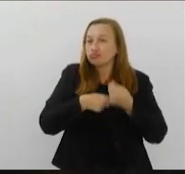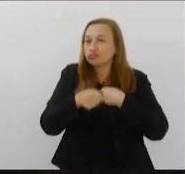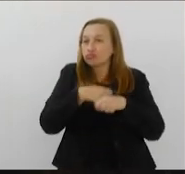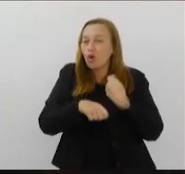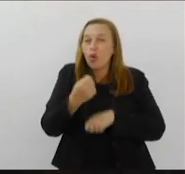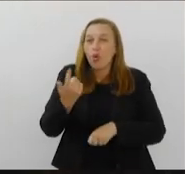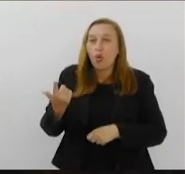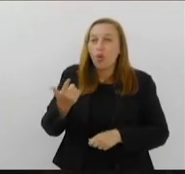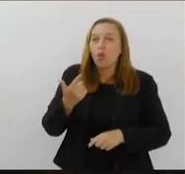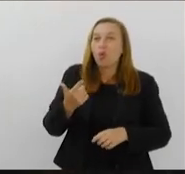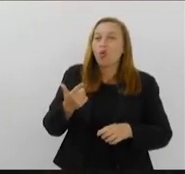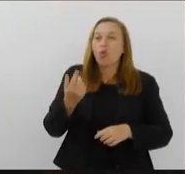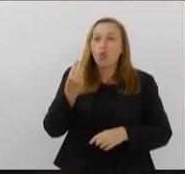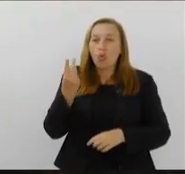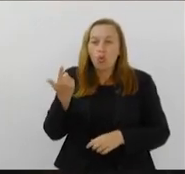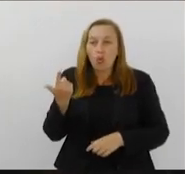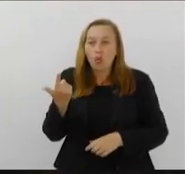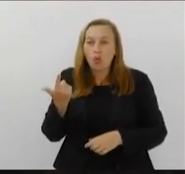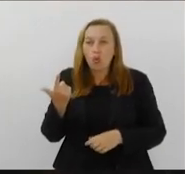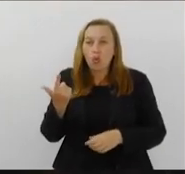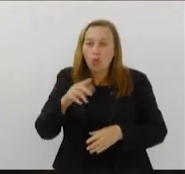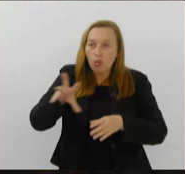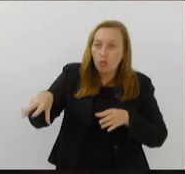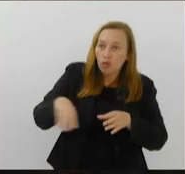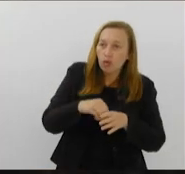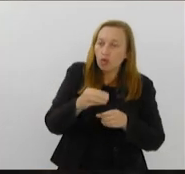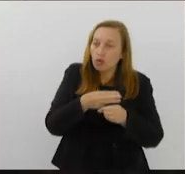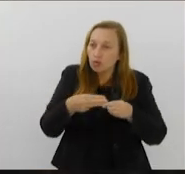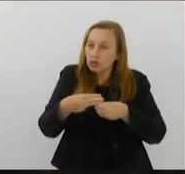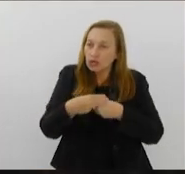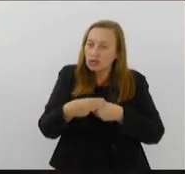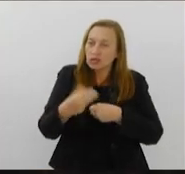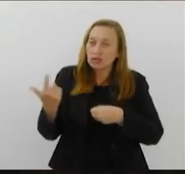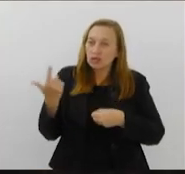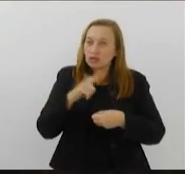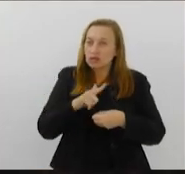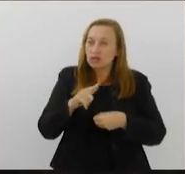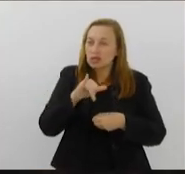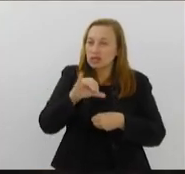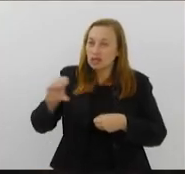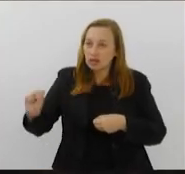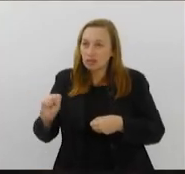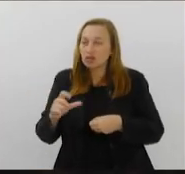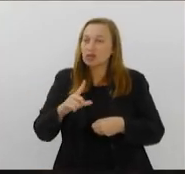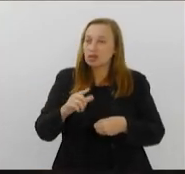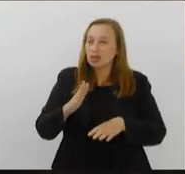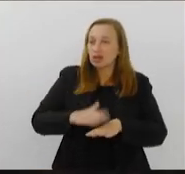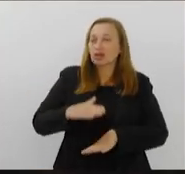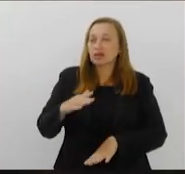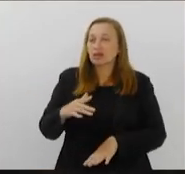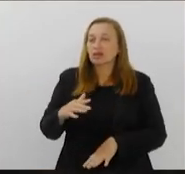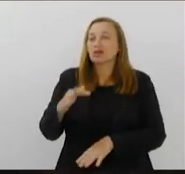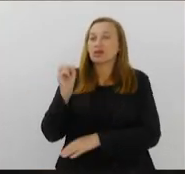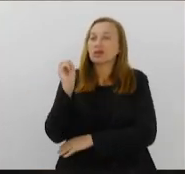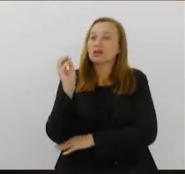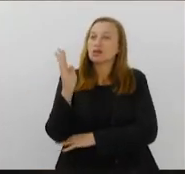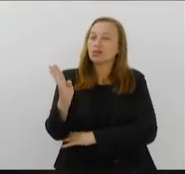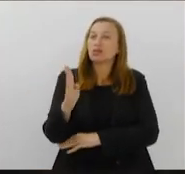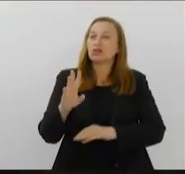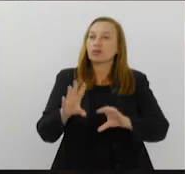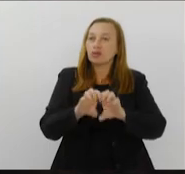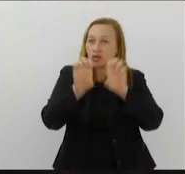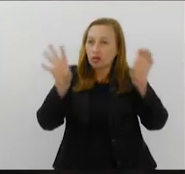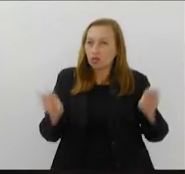consegue estruturar o seu plano e implementá-lo, ele ganha mais ICMS ecológico. Então, o